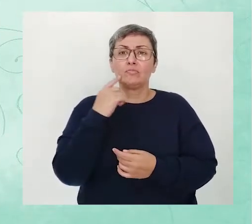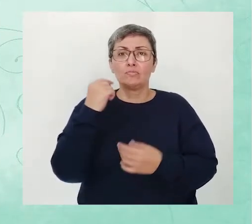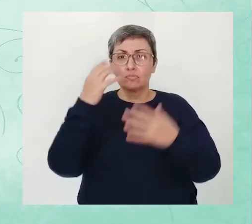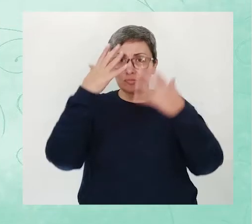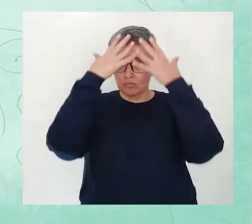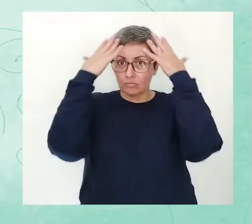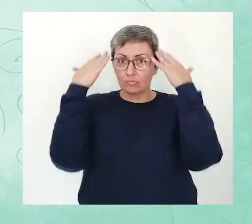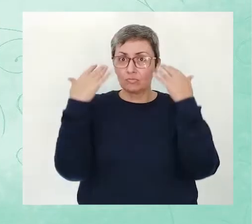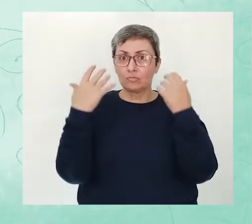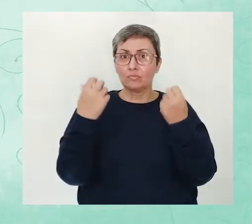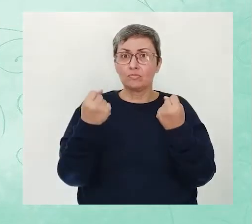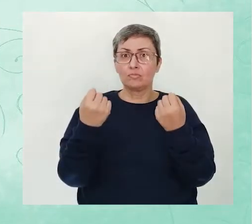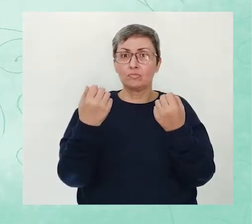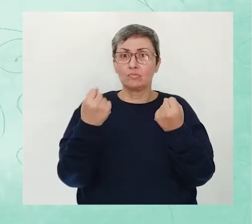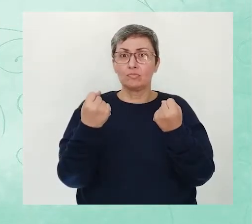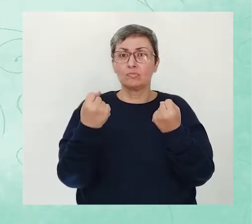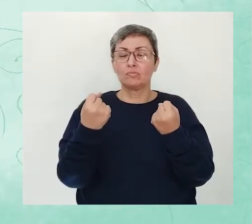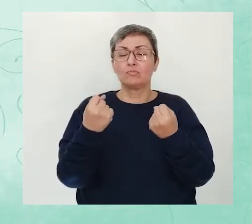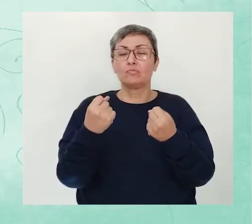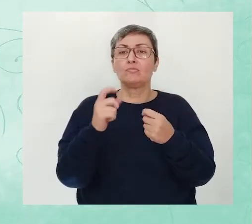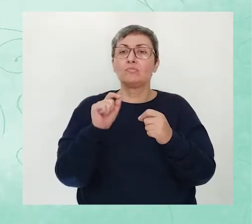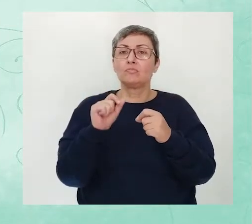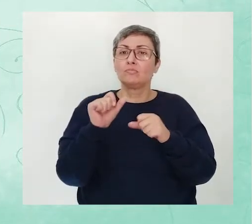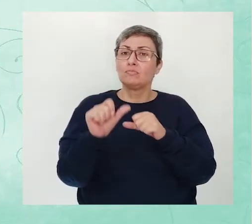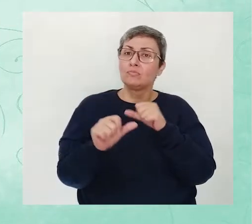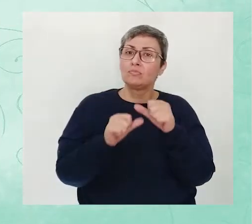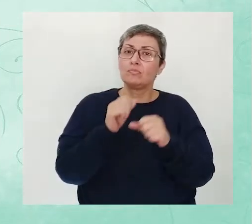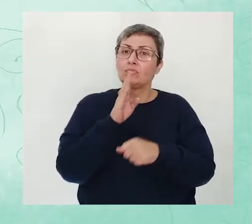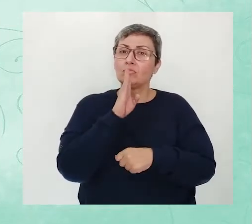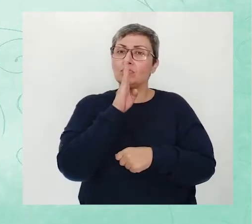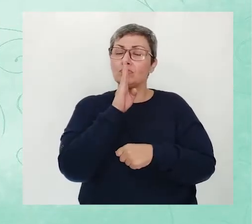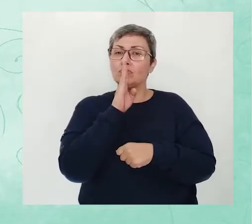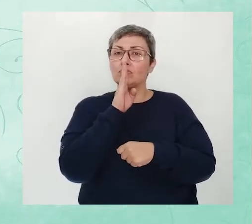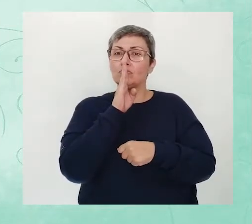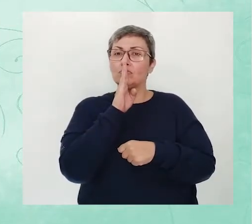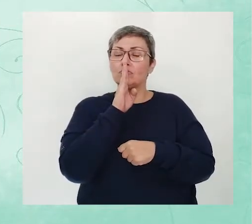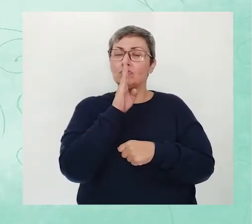de cabelos brancos, muda a mente